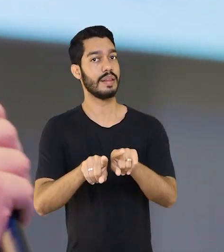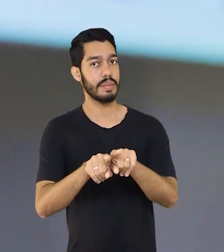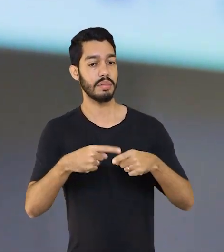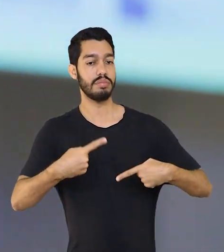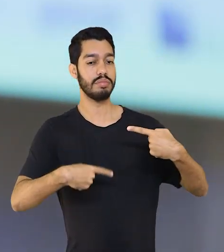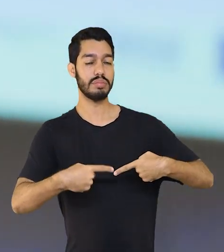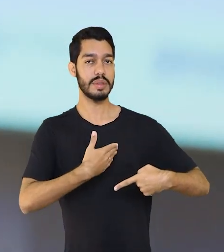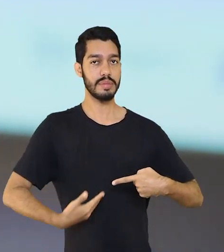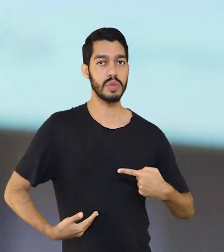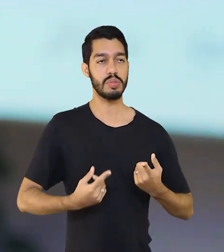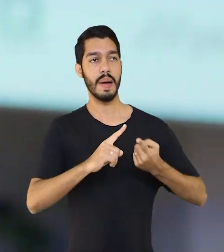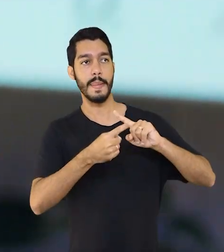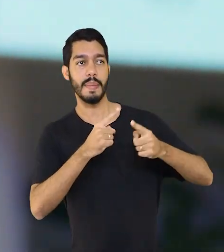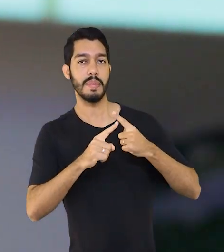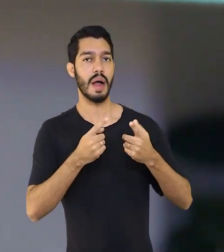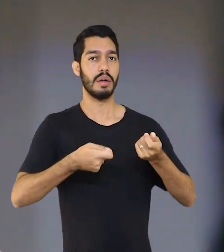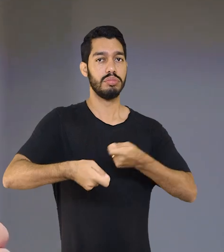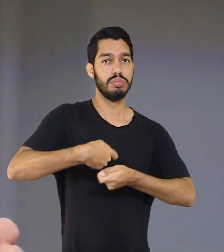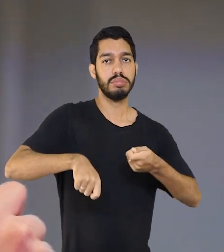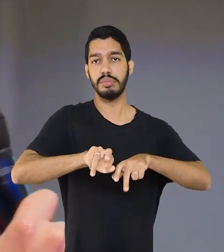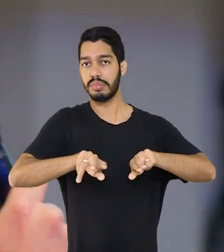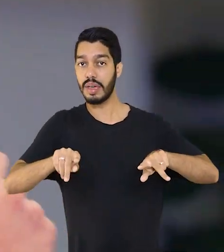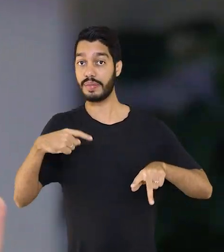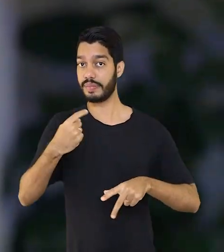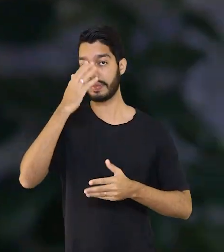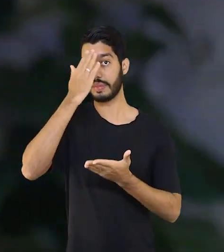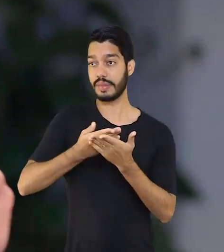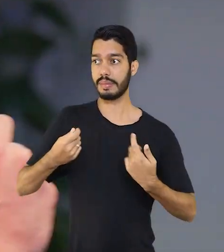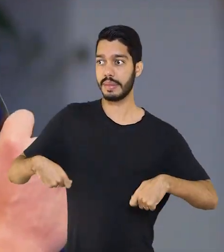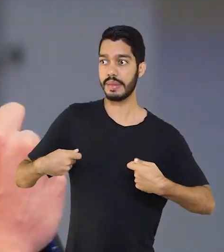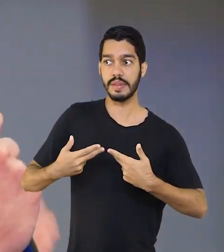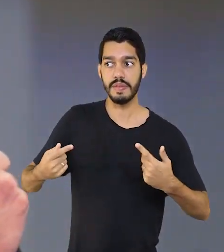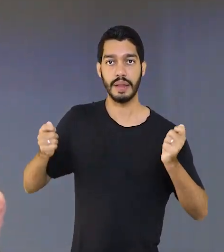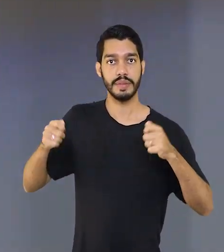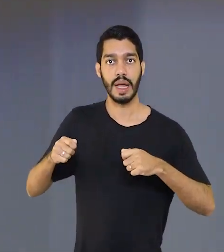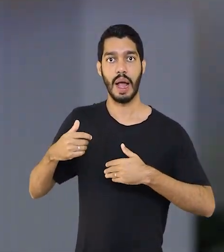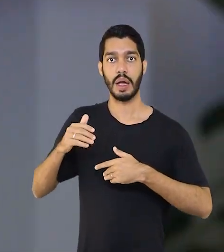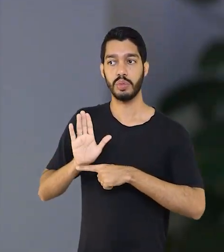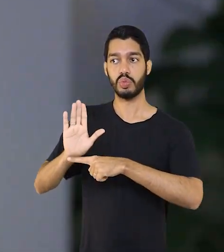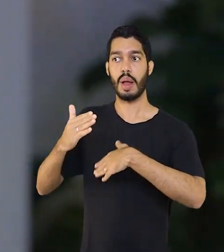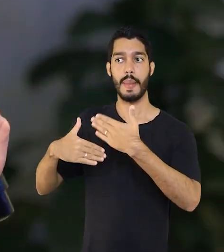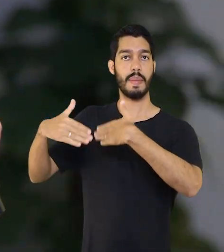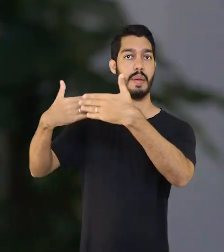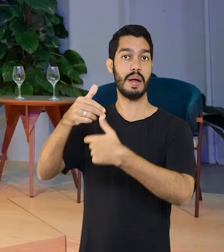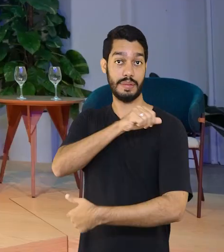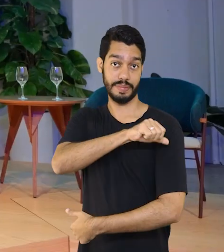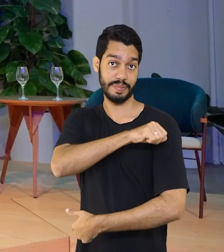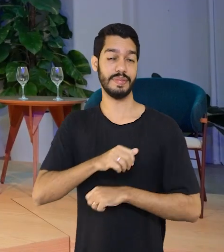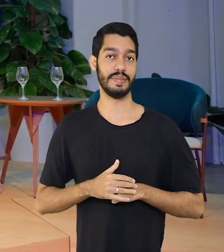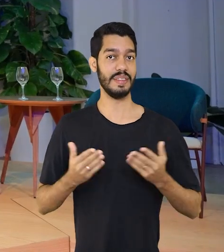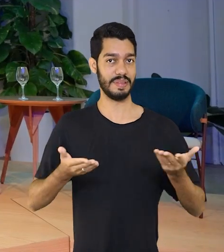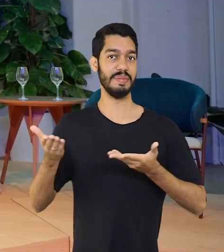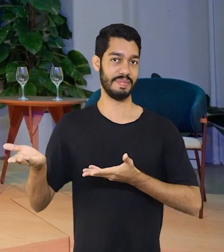para se discutir negócios, para se discutir qualquer coisa que a gente acredite que seja necessário para desenvolver o ambiente de negócio do Rio de Janeiro.